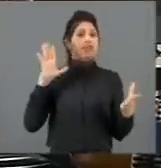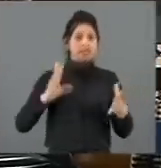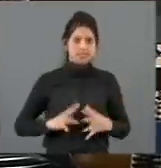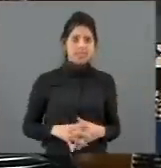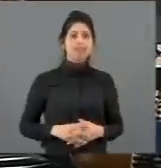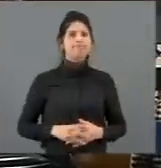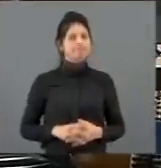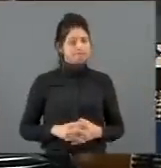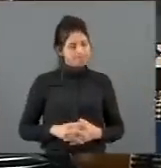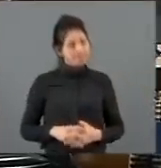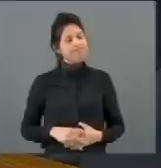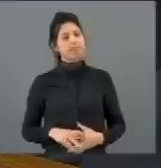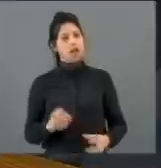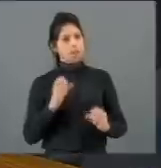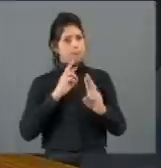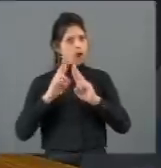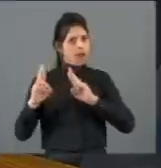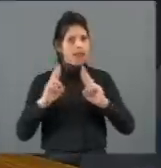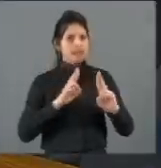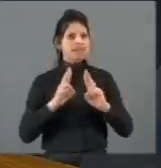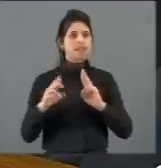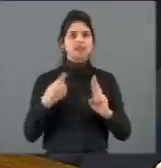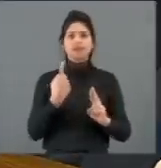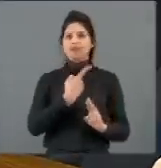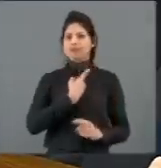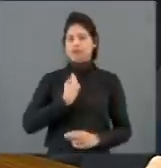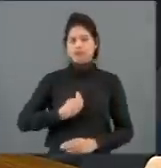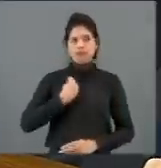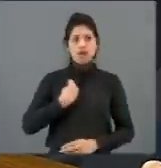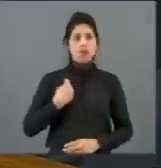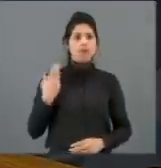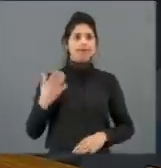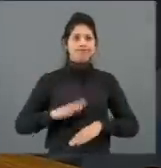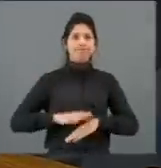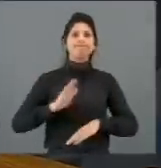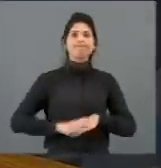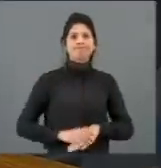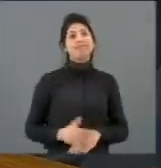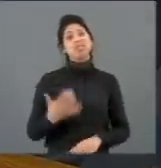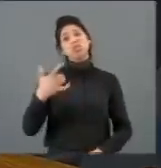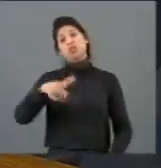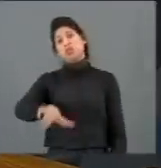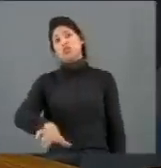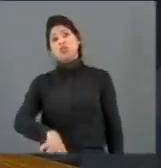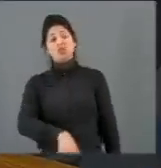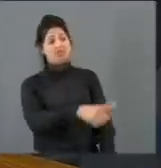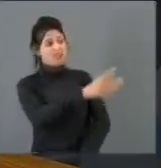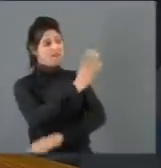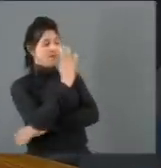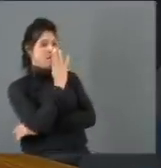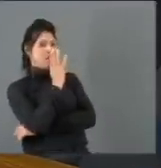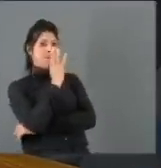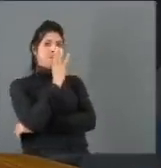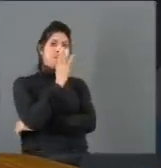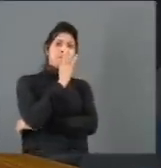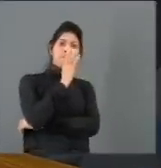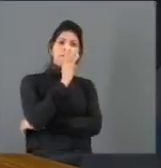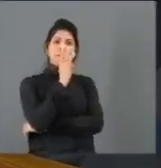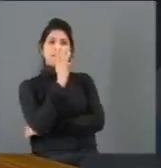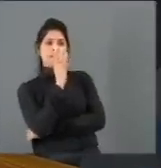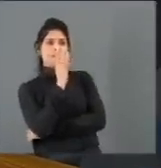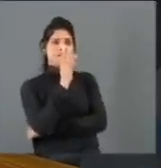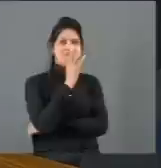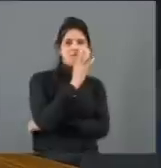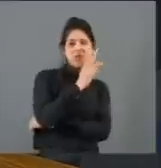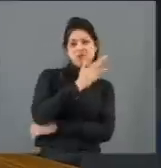Na democracia relativa. É o que nós vivemos hoje. E, mais uma vez, a BEI não falou nada sobre a fala do Lula de